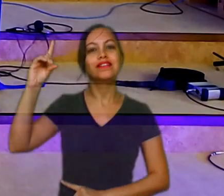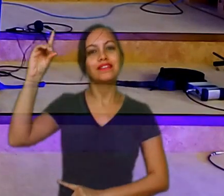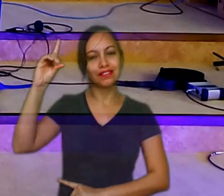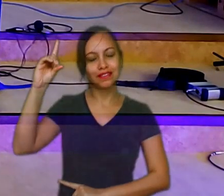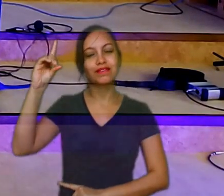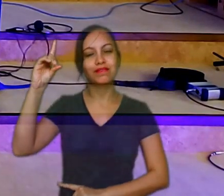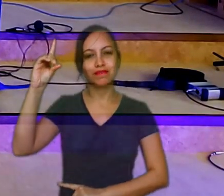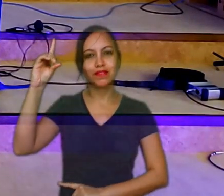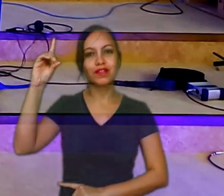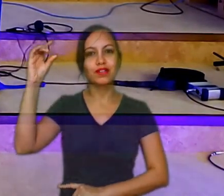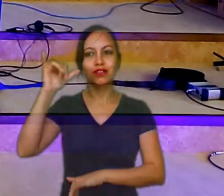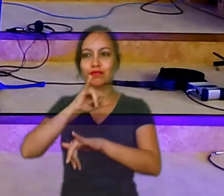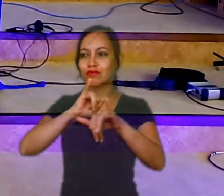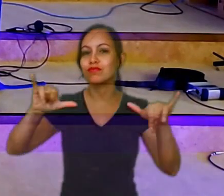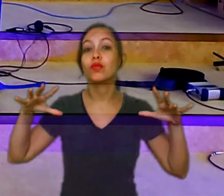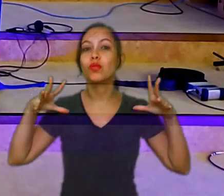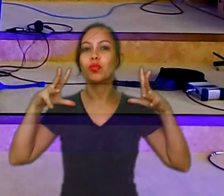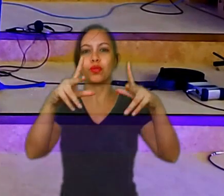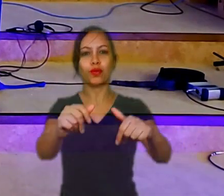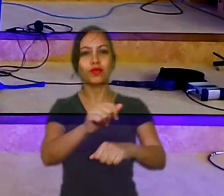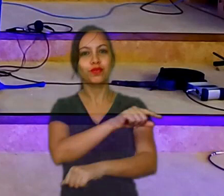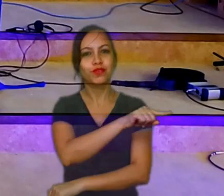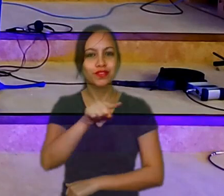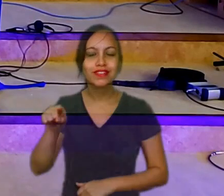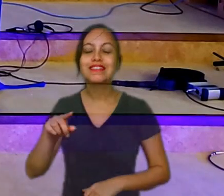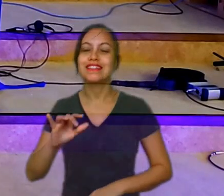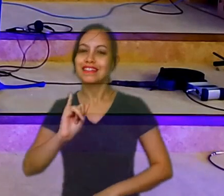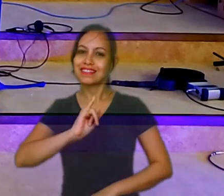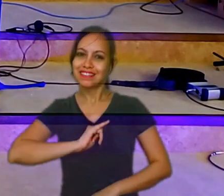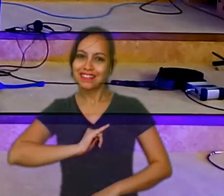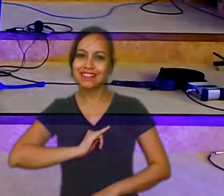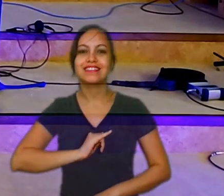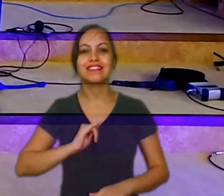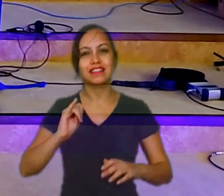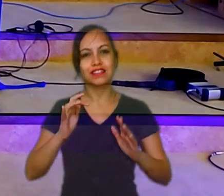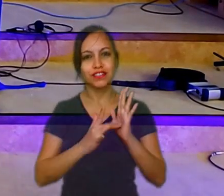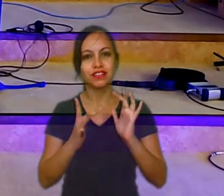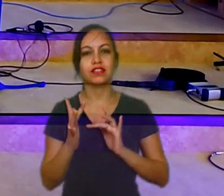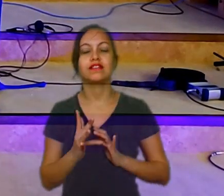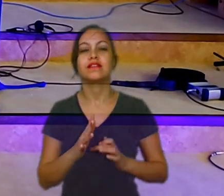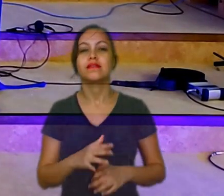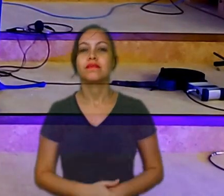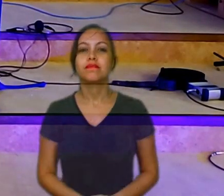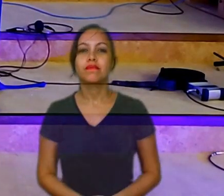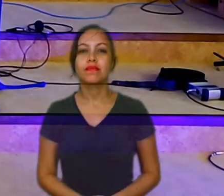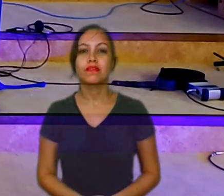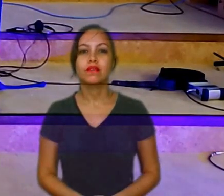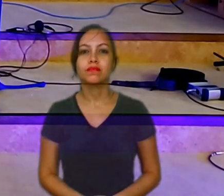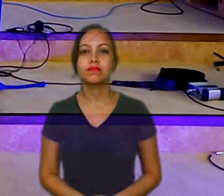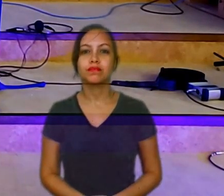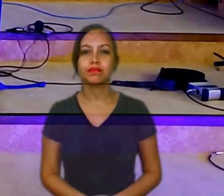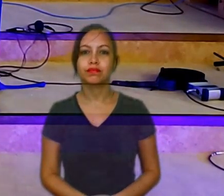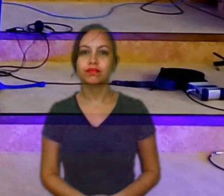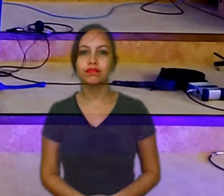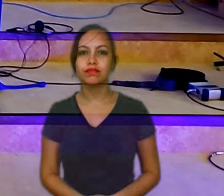Senhor para todos nós, para a Igreja de Cristo. E me permita,